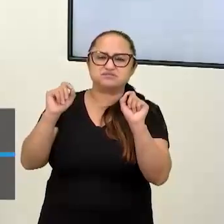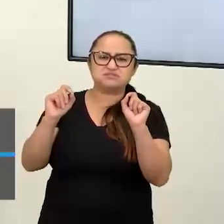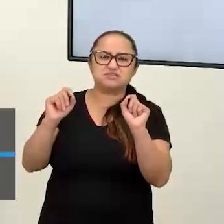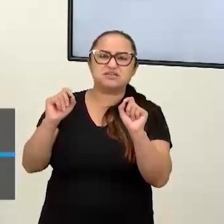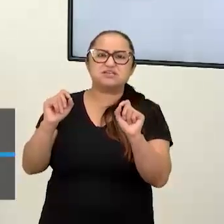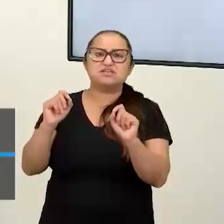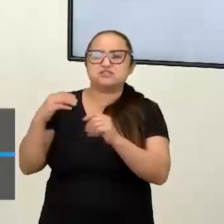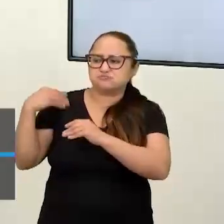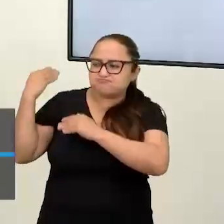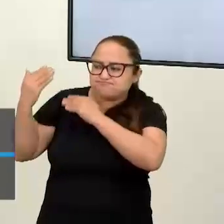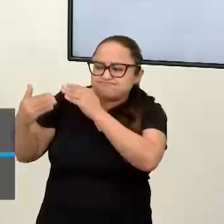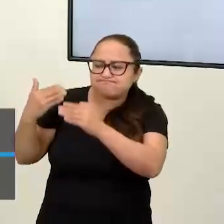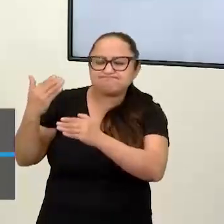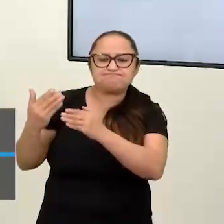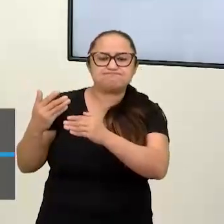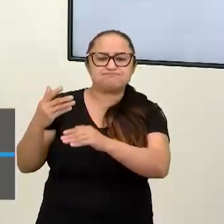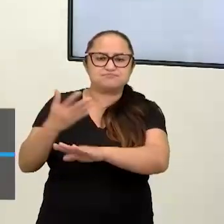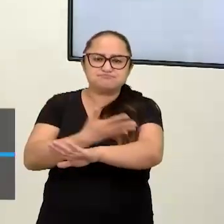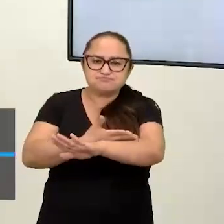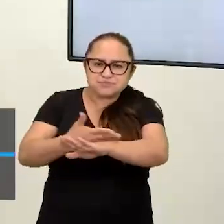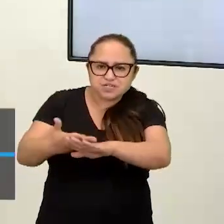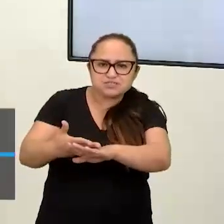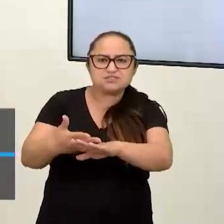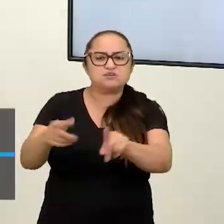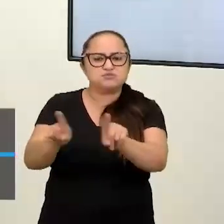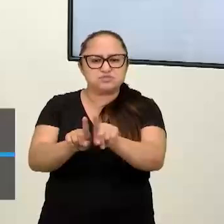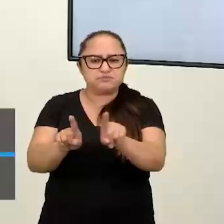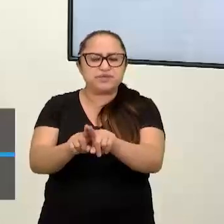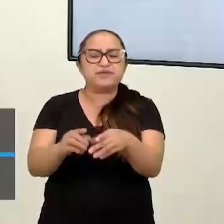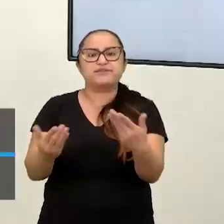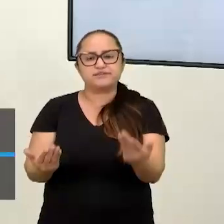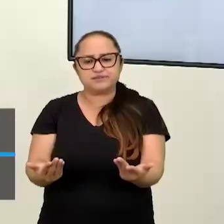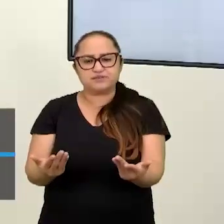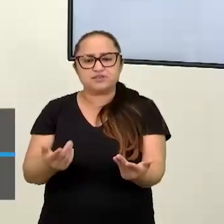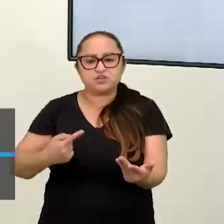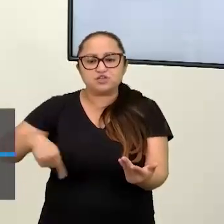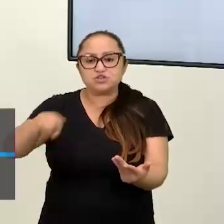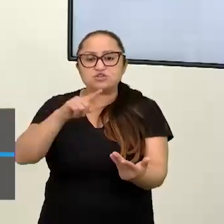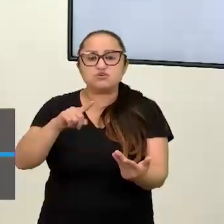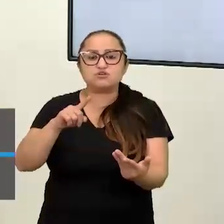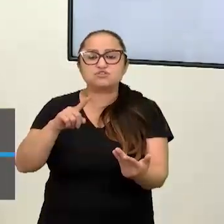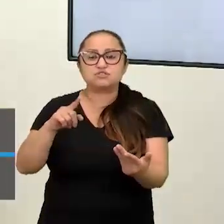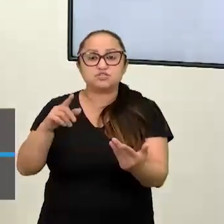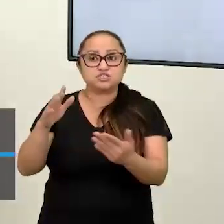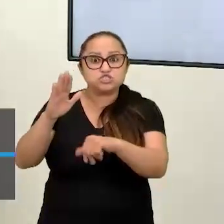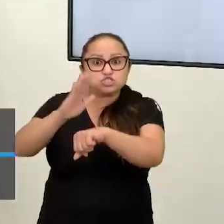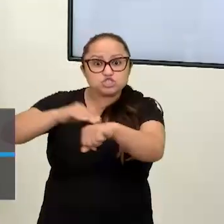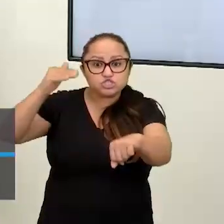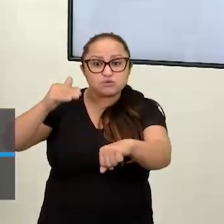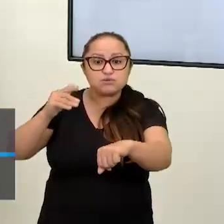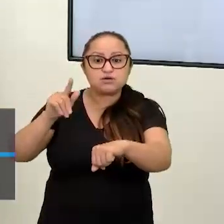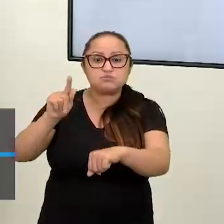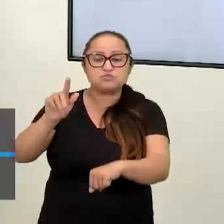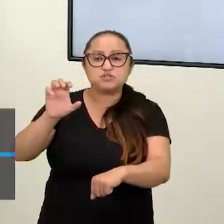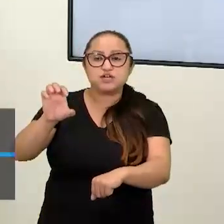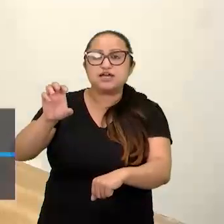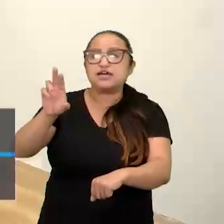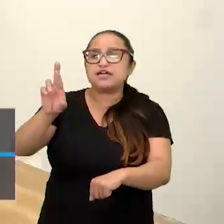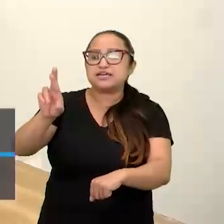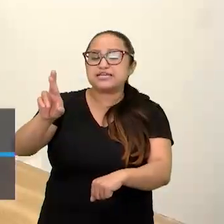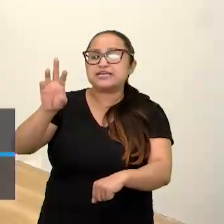erudita, né? E falamos sobre cultura dentro dessas dimensões, né? Evocamos o Goethe quando ele fala, né, sobre